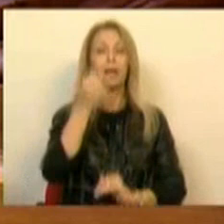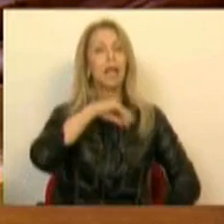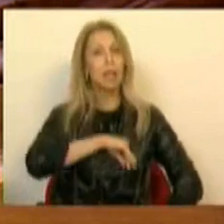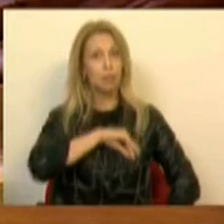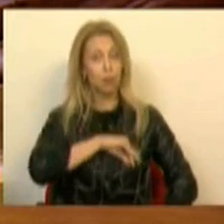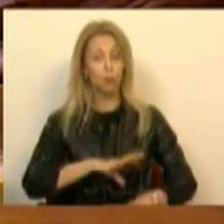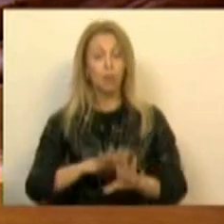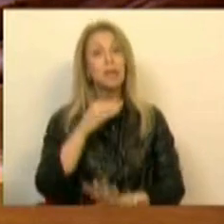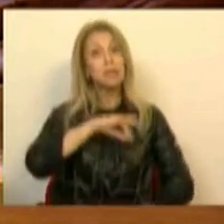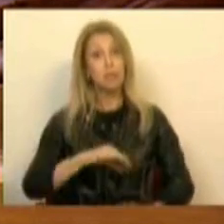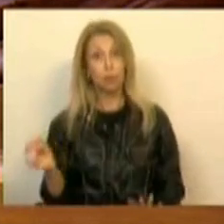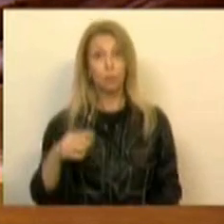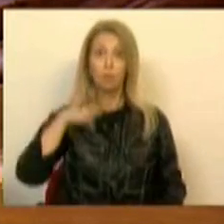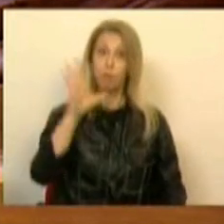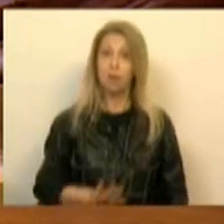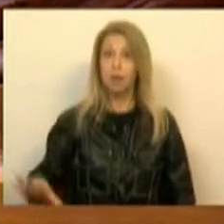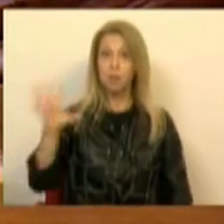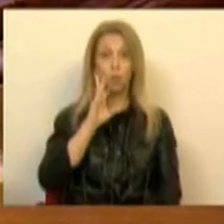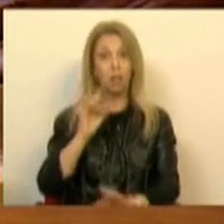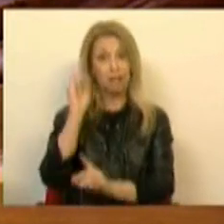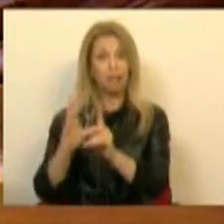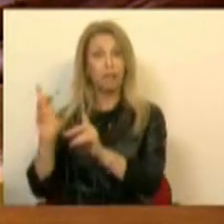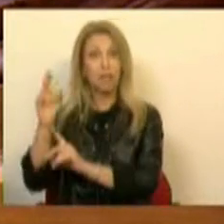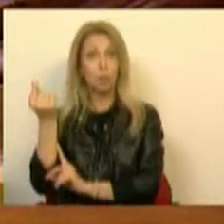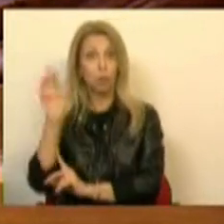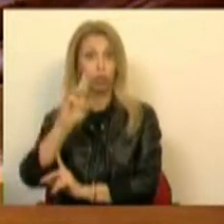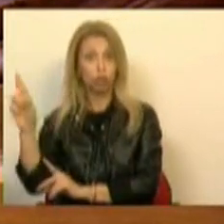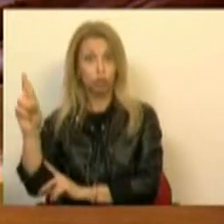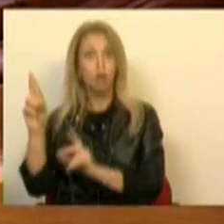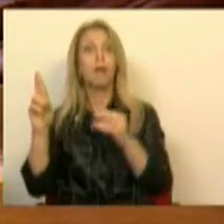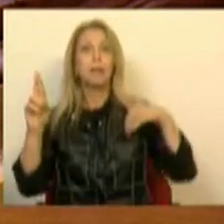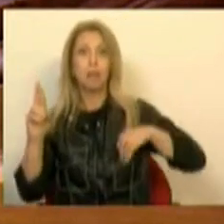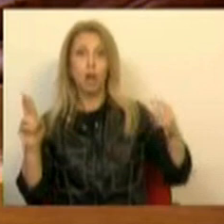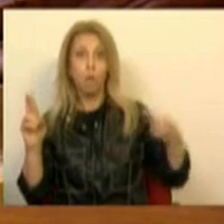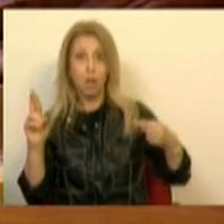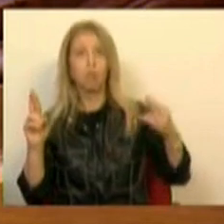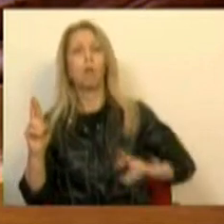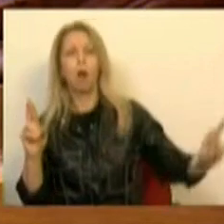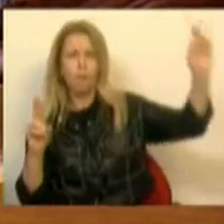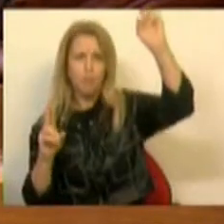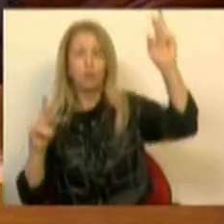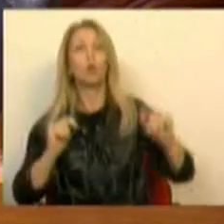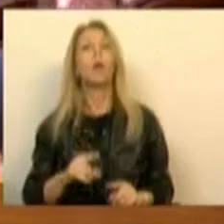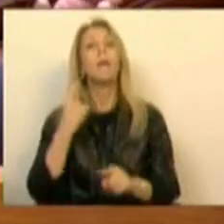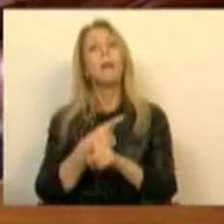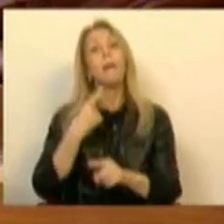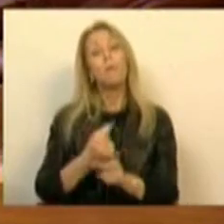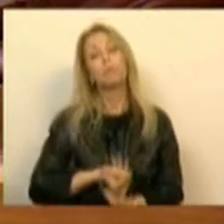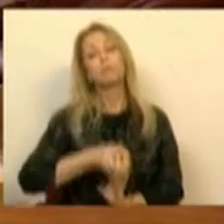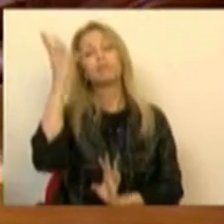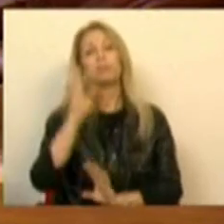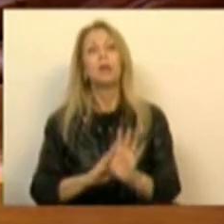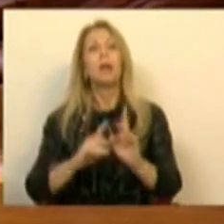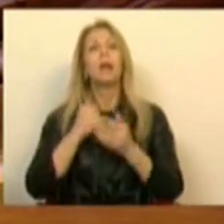o salário mínimo nacional subiu acima da inflação. Por isso, no conjunto das medidas, dos apoios extraordinários e